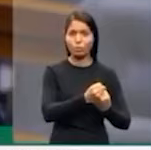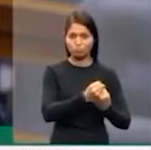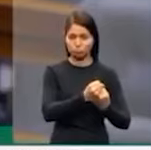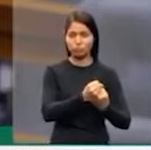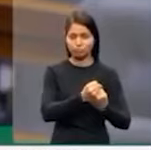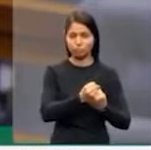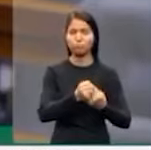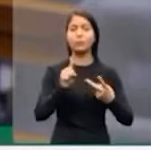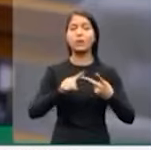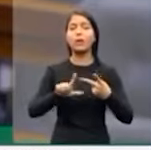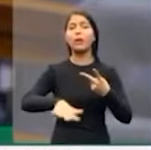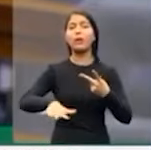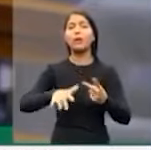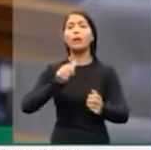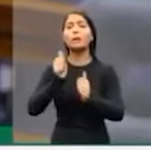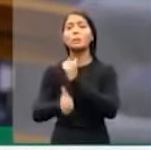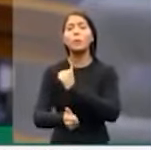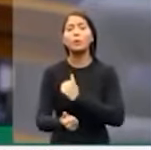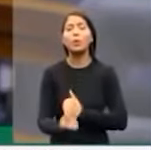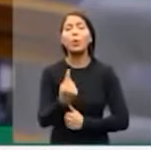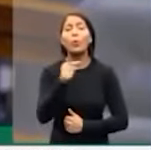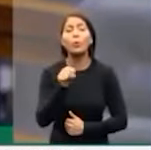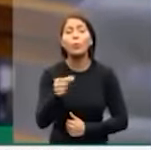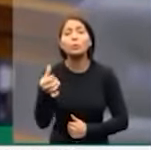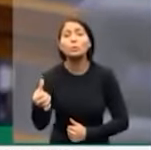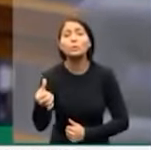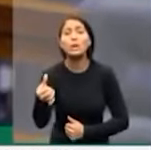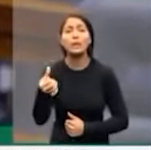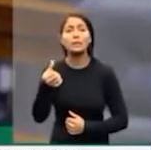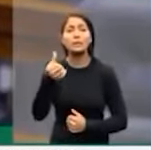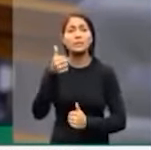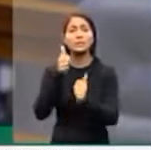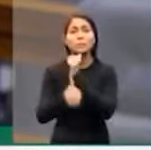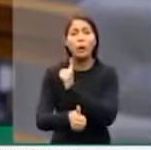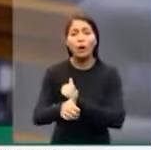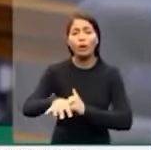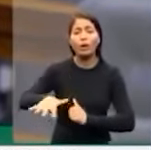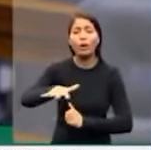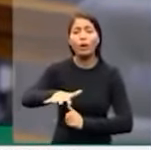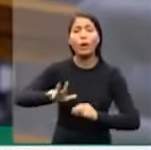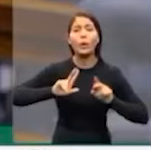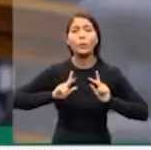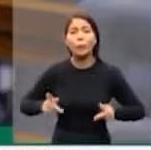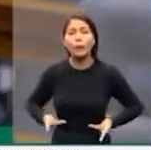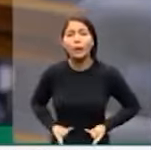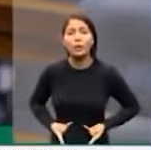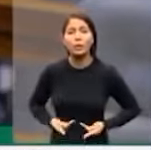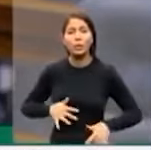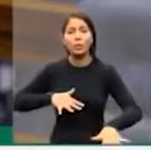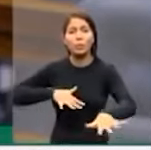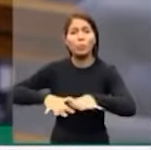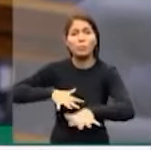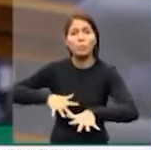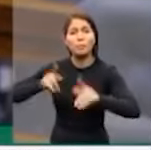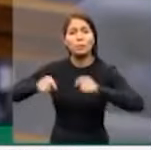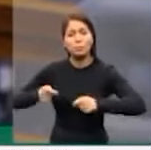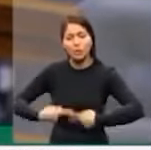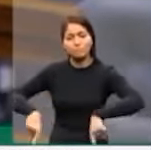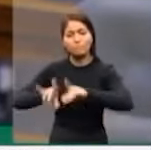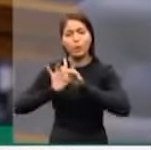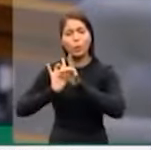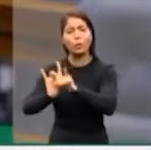orçamentária o esporte clama por 1.6 o sport é o movimento humano com maior capacidade de unir as pessoas